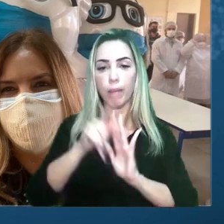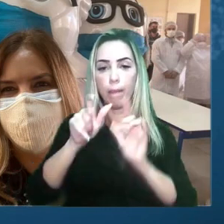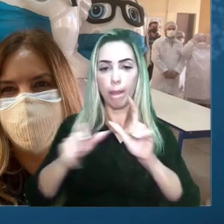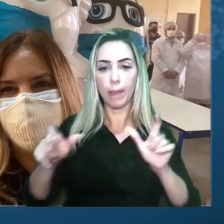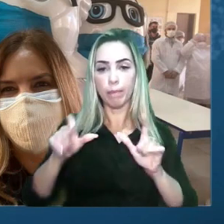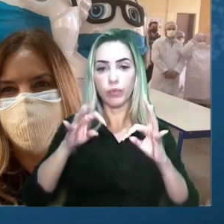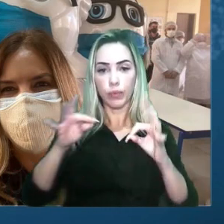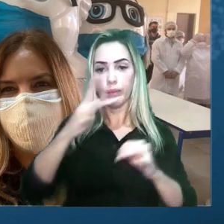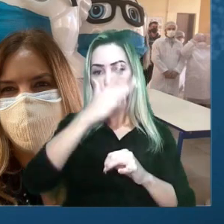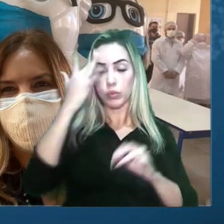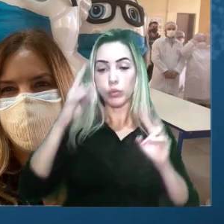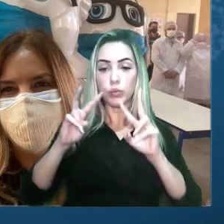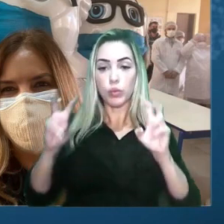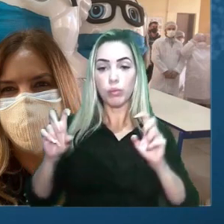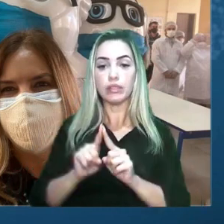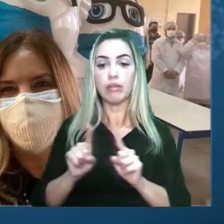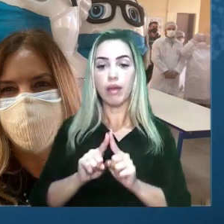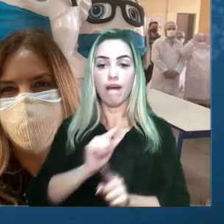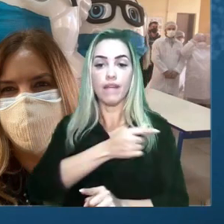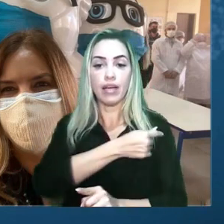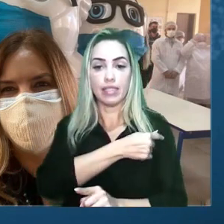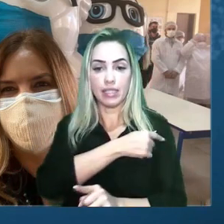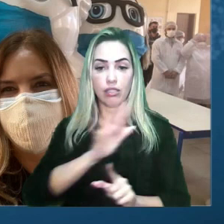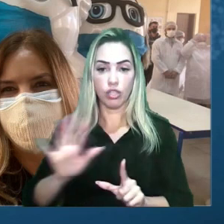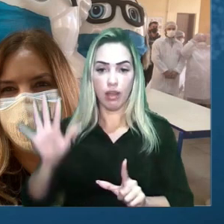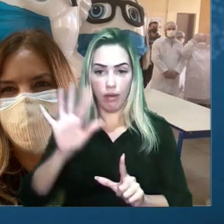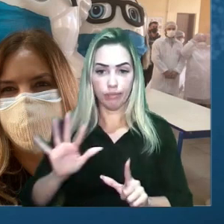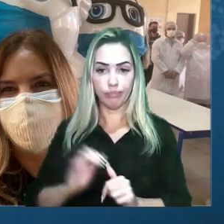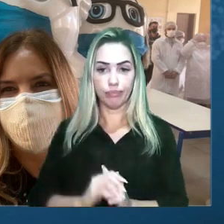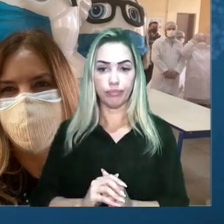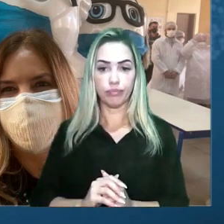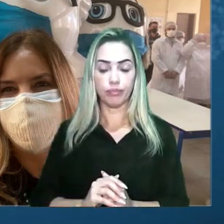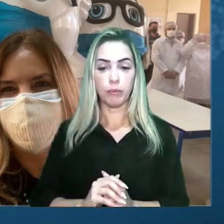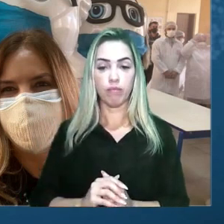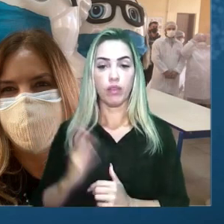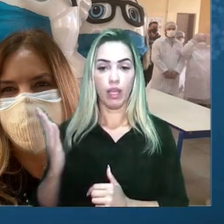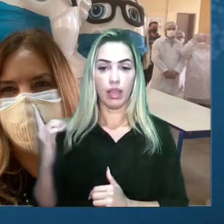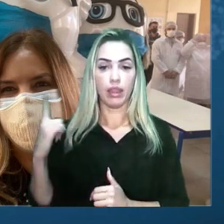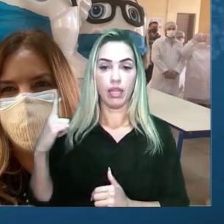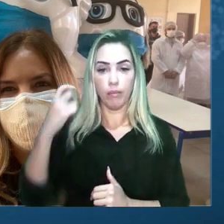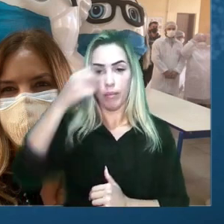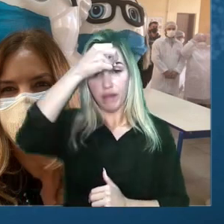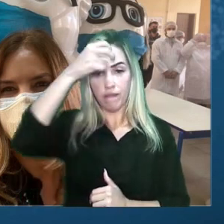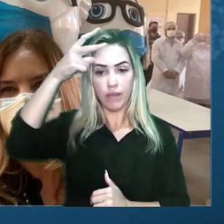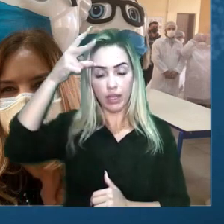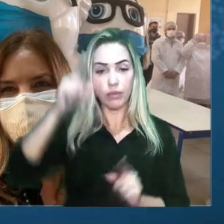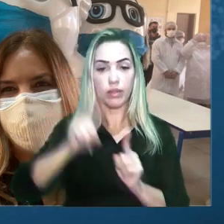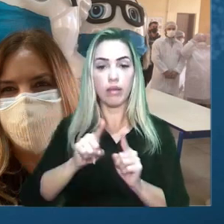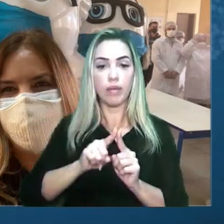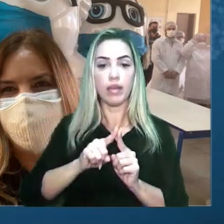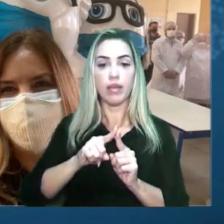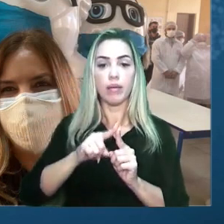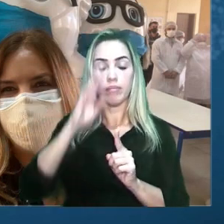também sobre a vacina em geral. Aqui nós temos o prefeito e também o embaixador do Reino